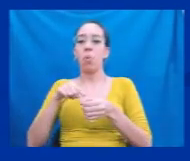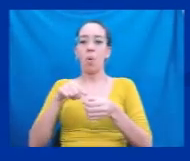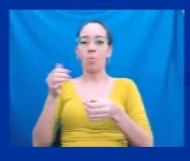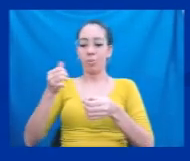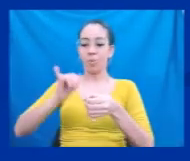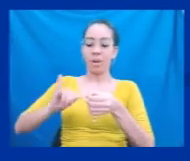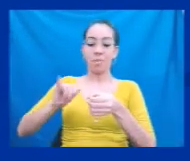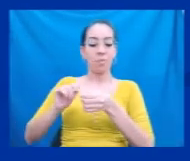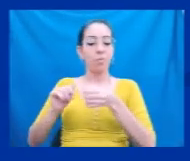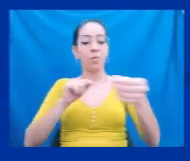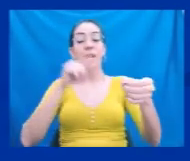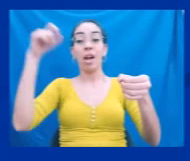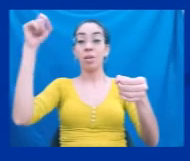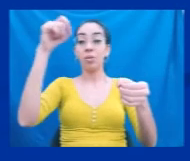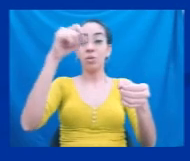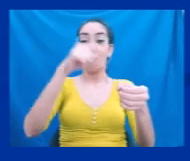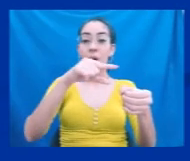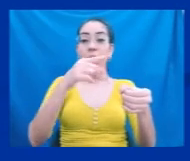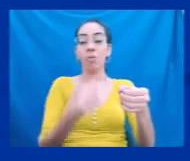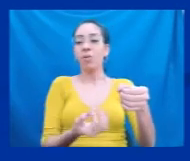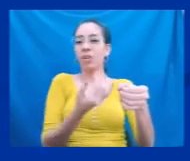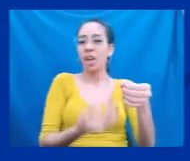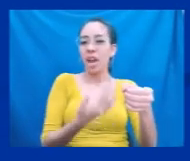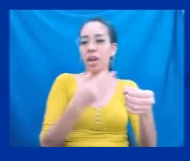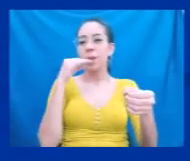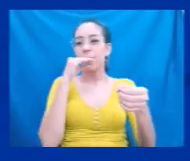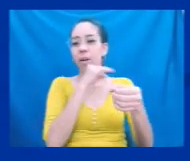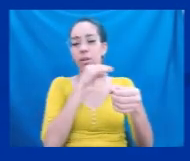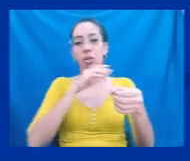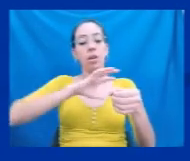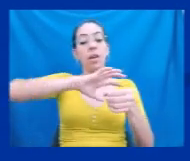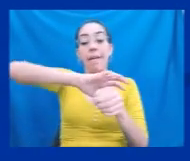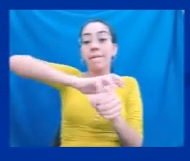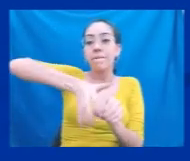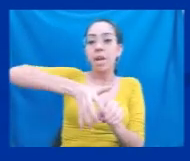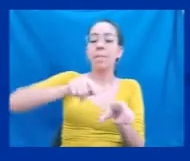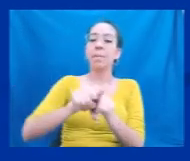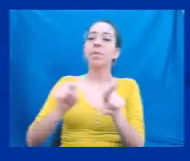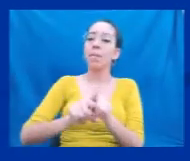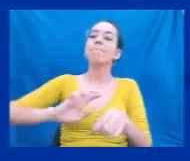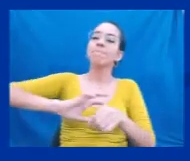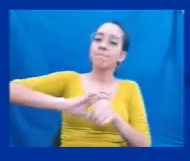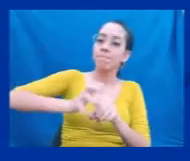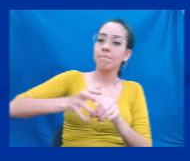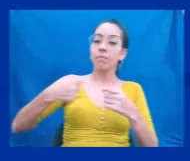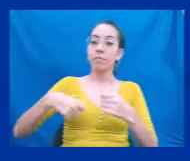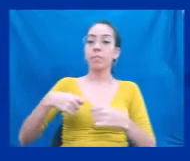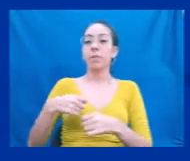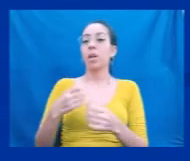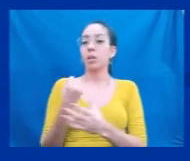estar estampado ou não está fechado corretamente. Tem que estar sempre, né, atento